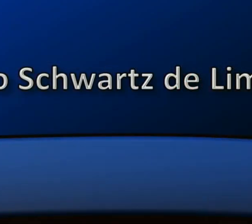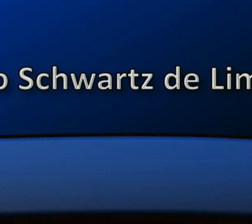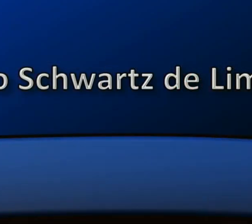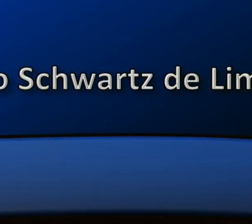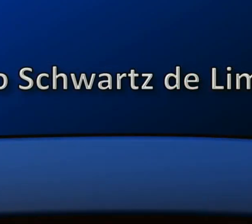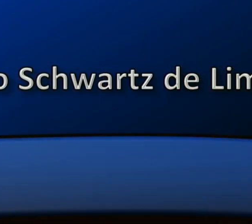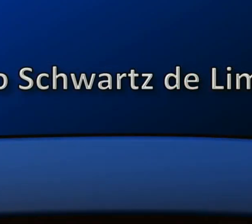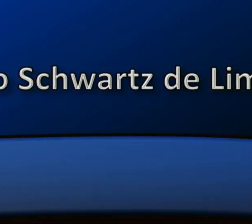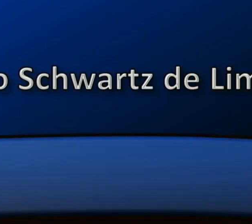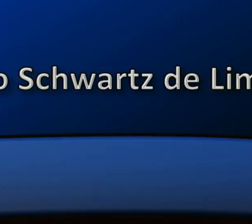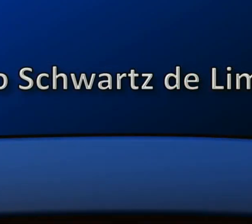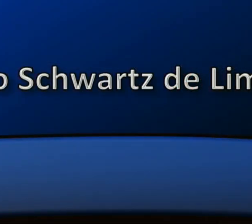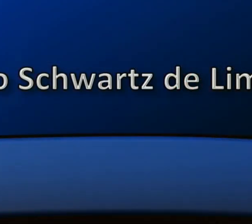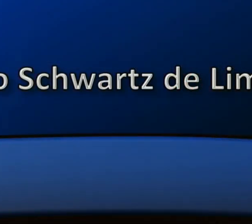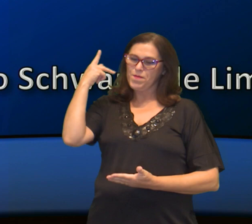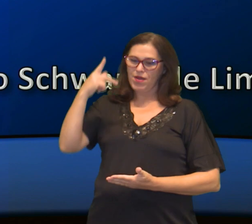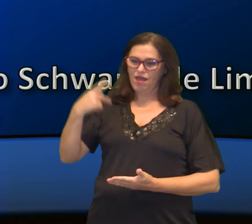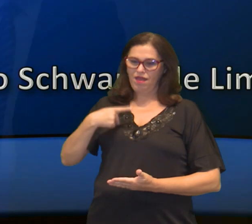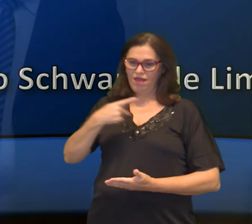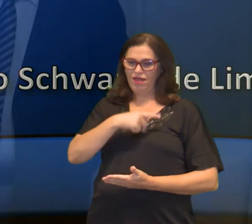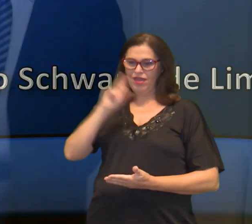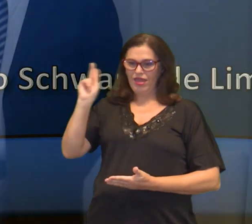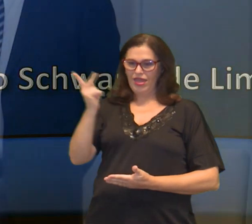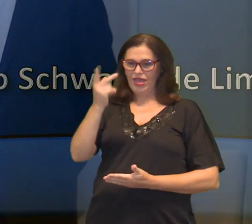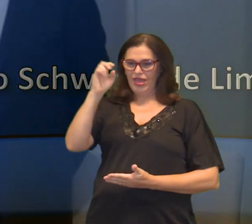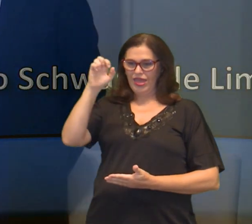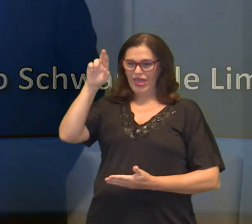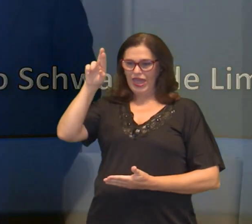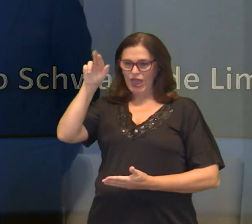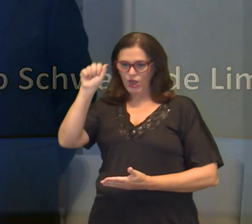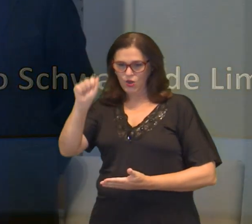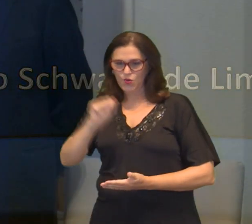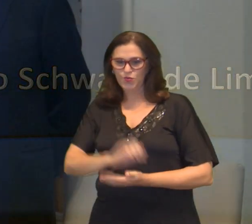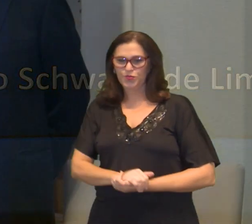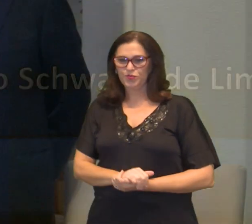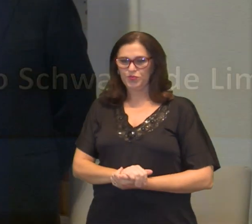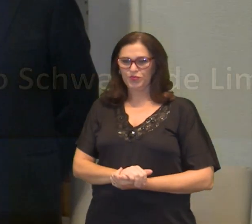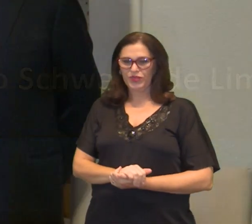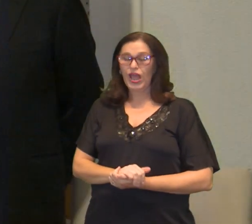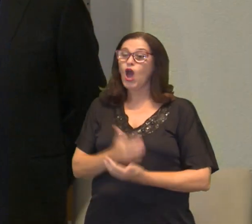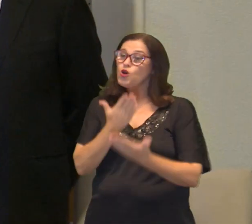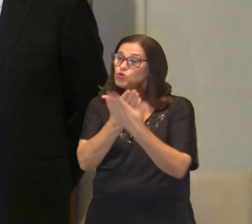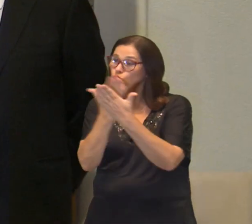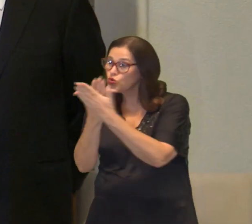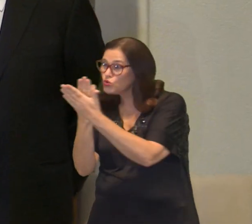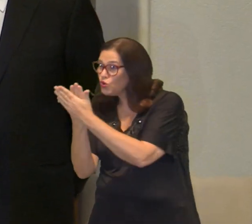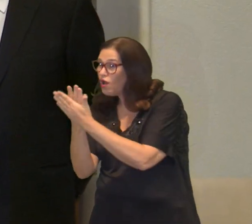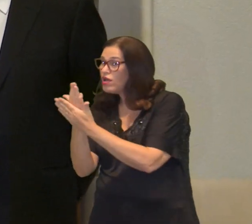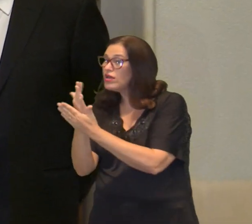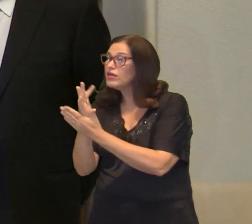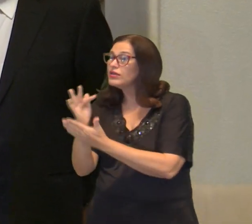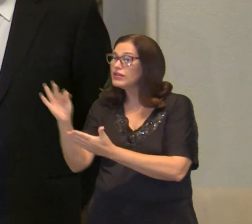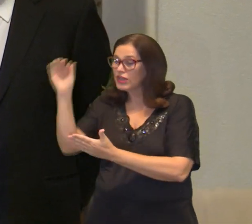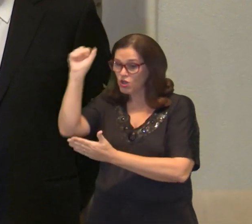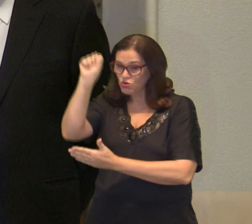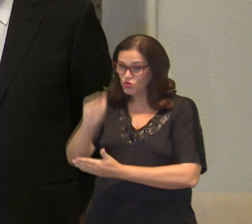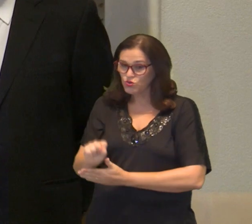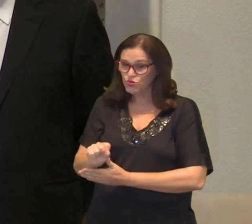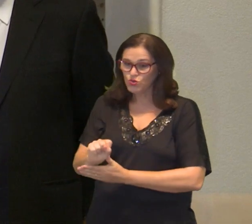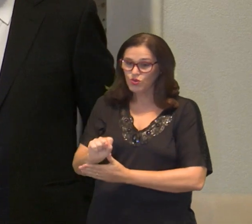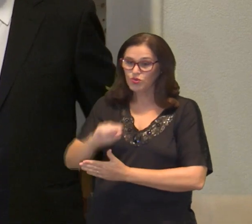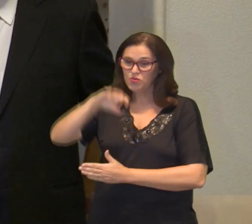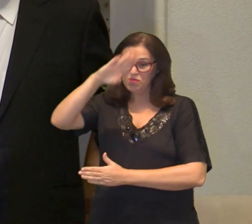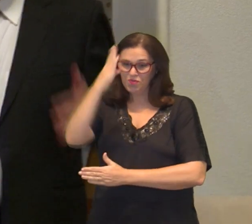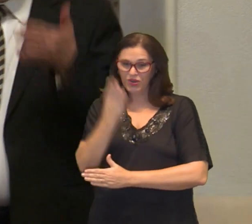pregador desta manhã é o pastor Hélio Schwartz de Lima. Ele estudou no Seminário do Sul, Seminário Teológico Batista do Sul do Brasil,